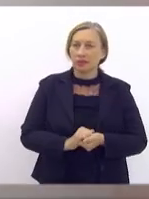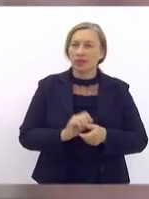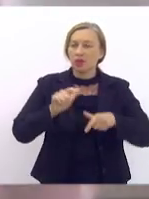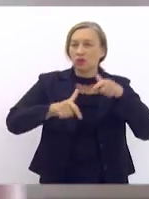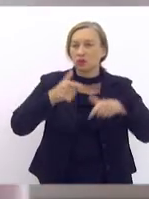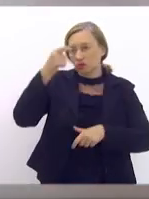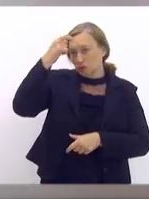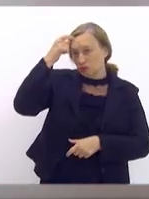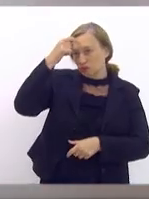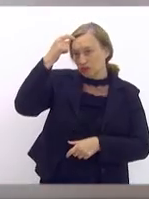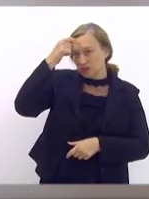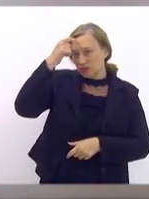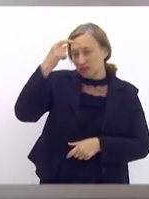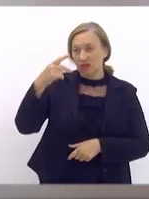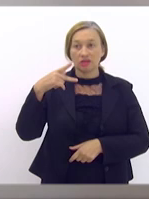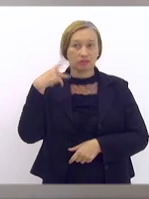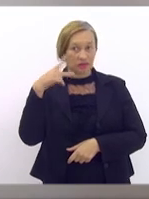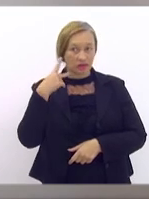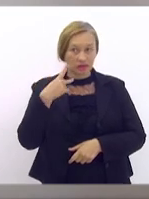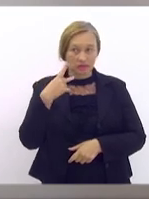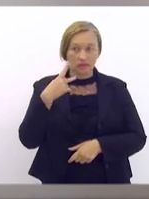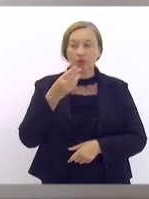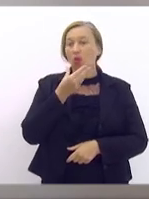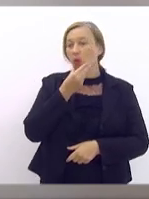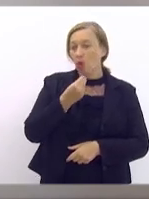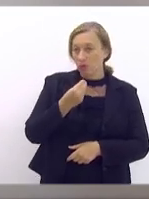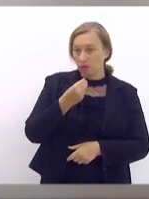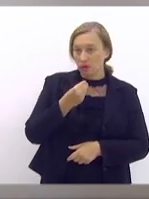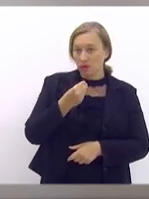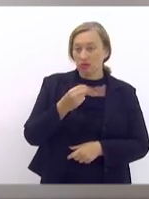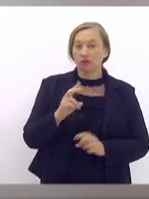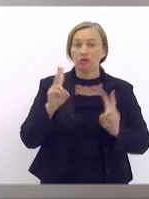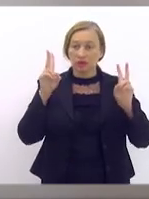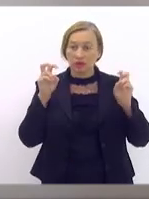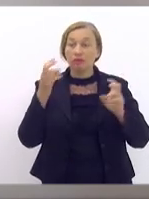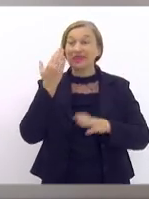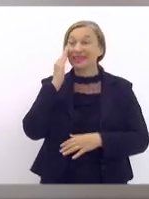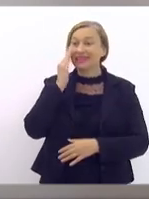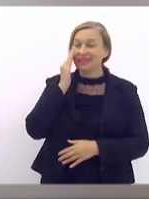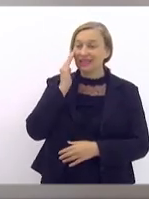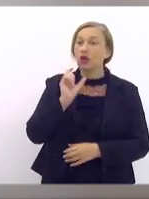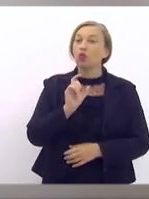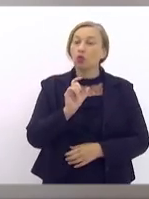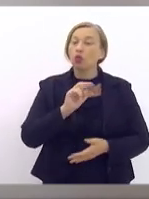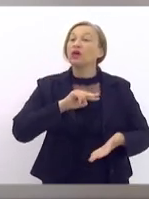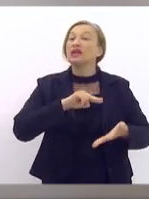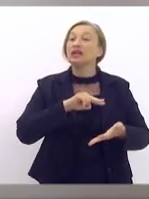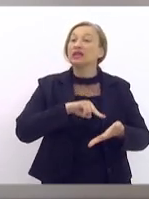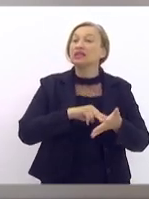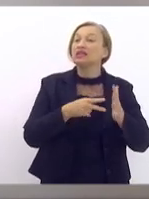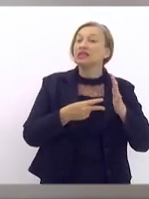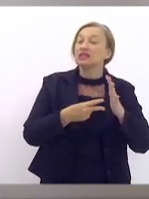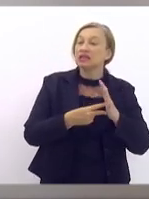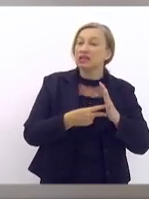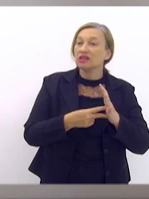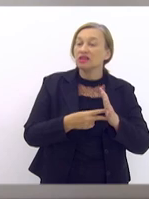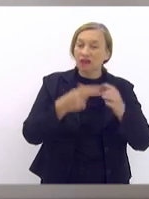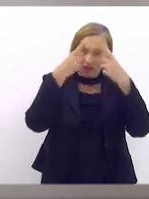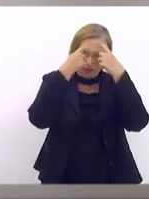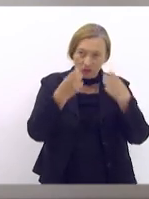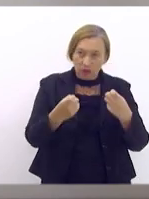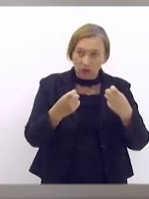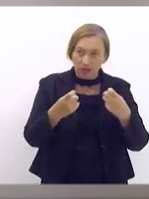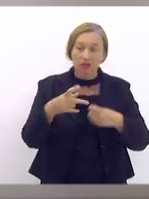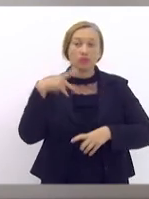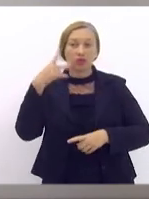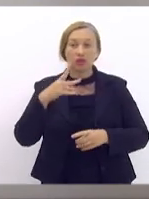conscientização dos próprios parlamentares homens. Perfeito. Sobre essa causa, para eles entenderem o que é a violência política, quais são as